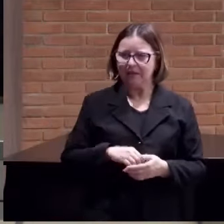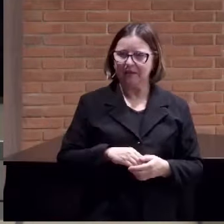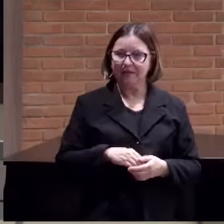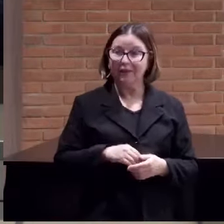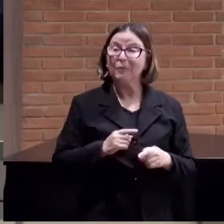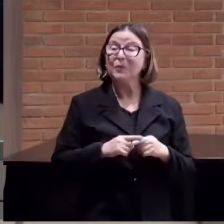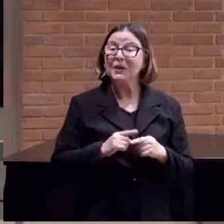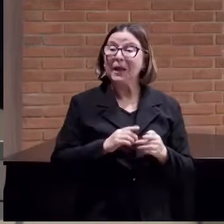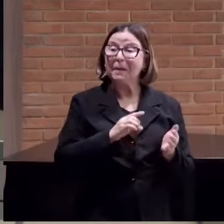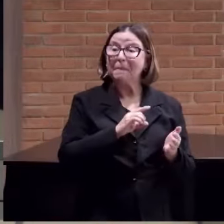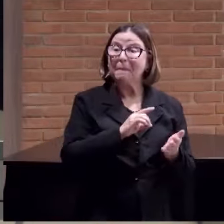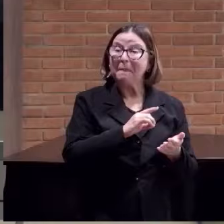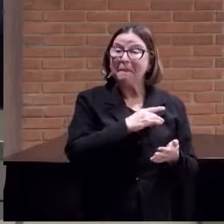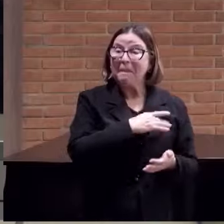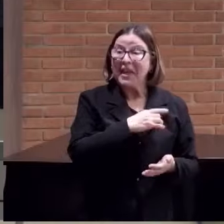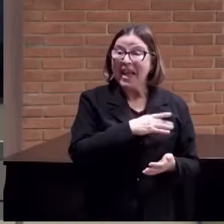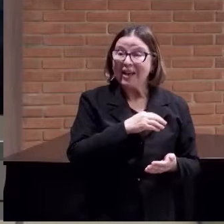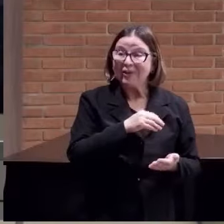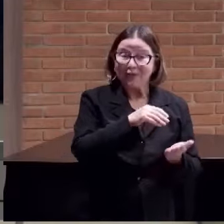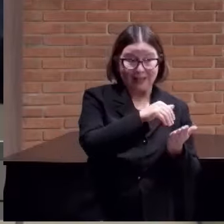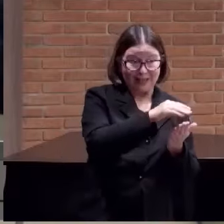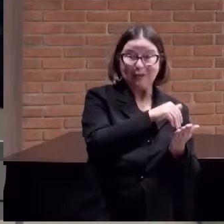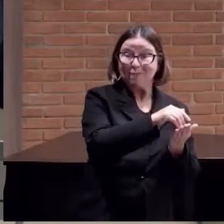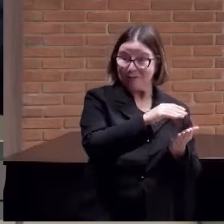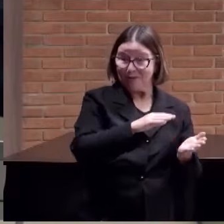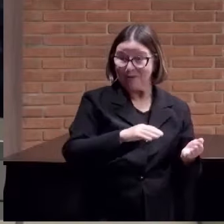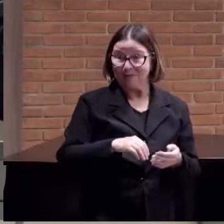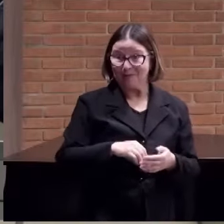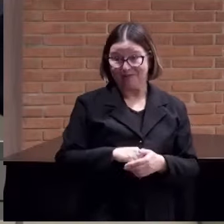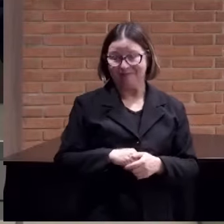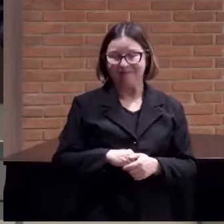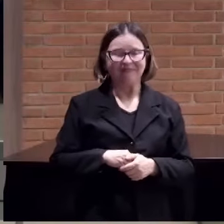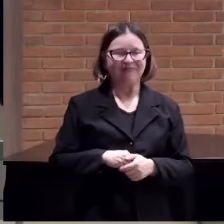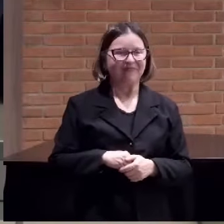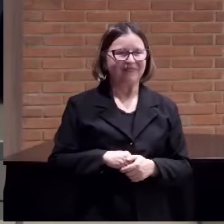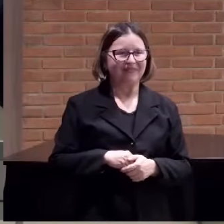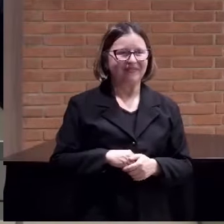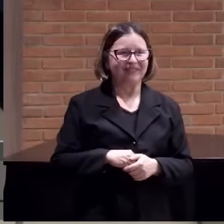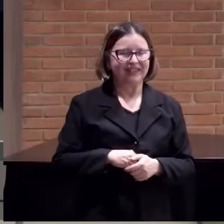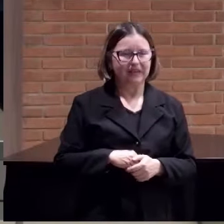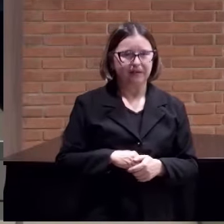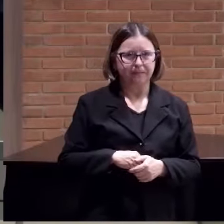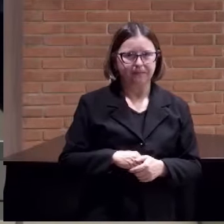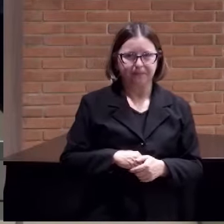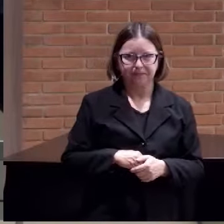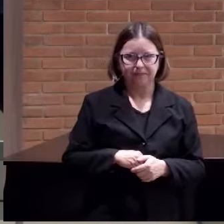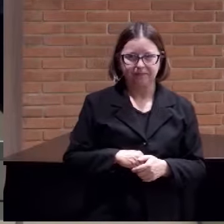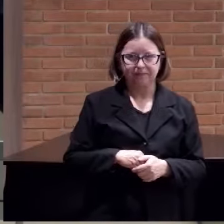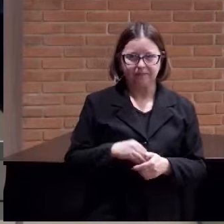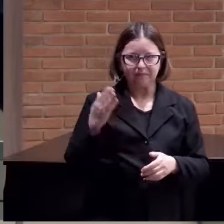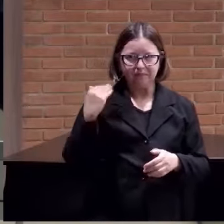No contexto do Senhor Jesus, lá em Jerusalém, muitas das autoridades